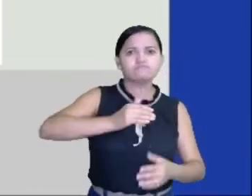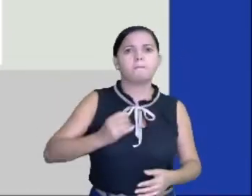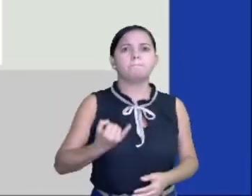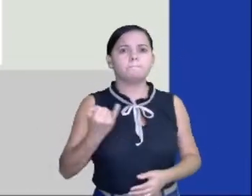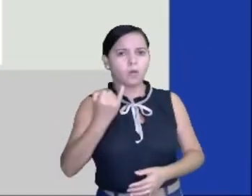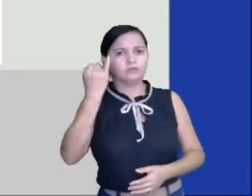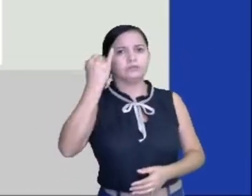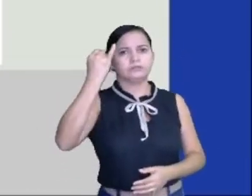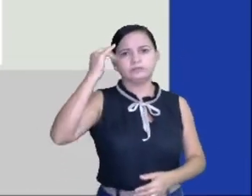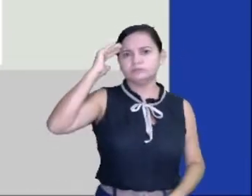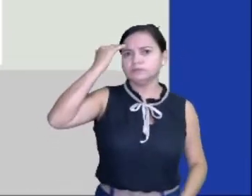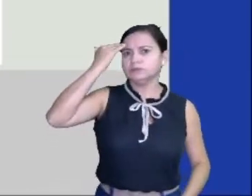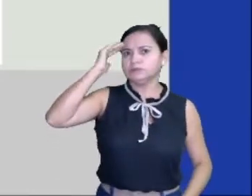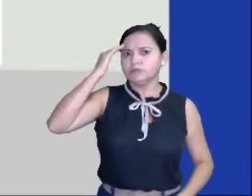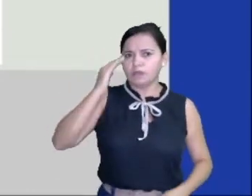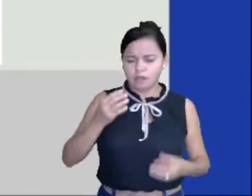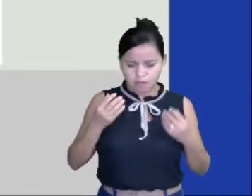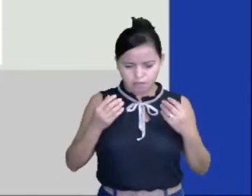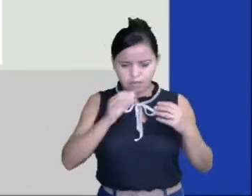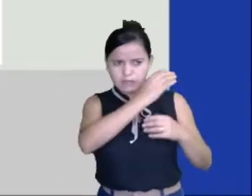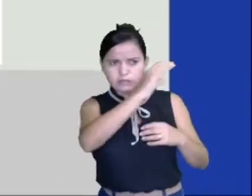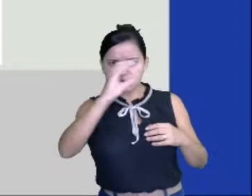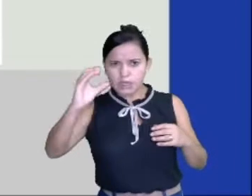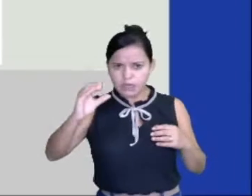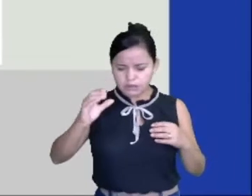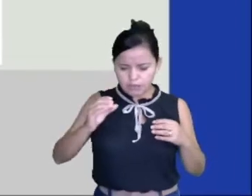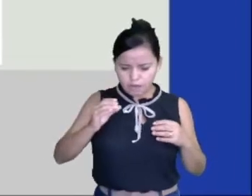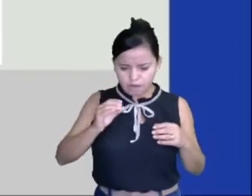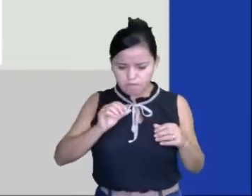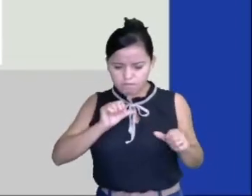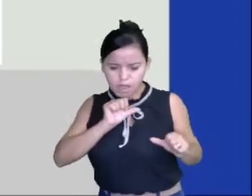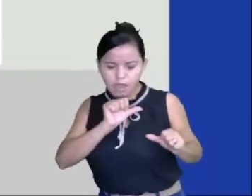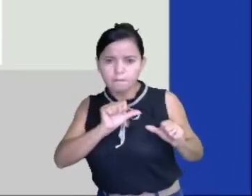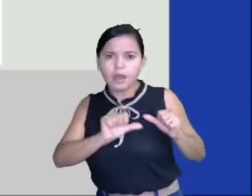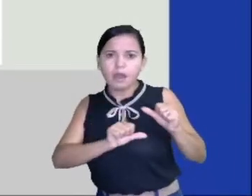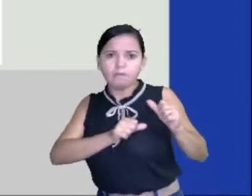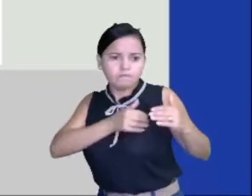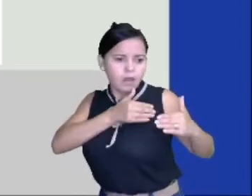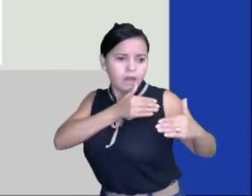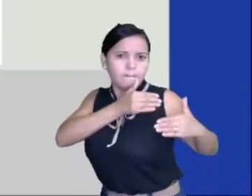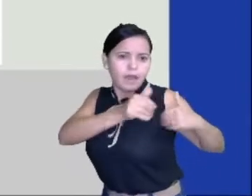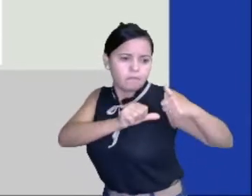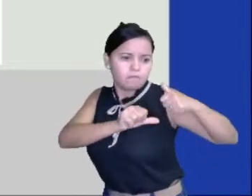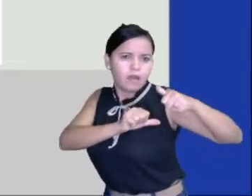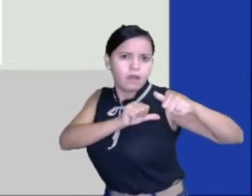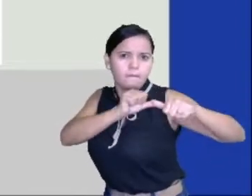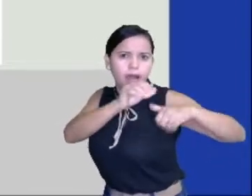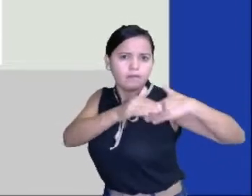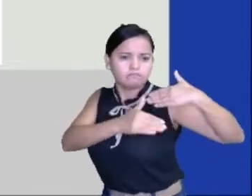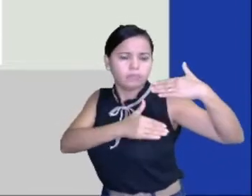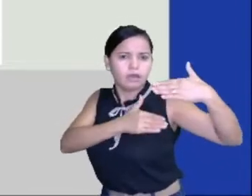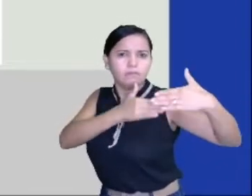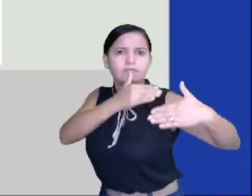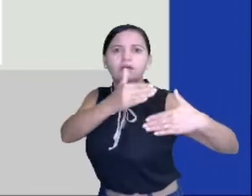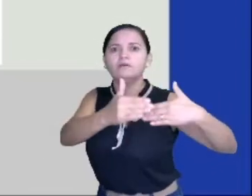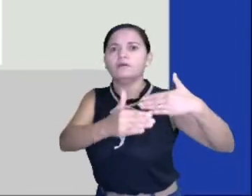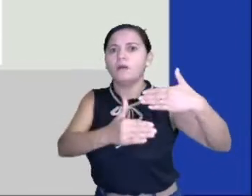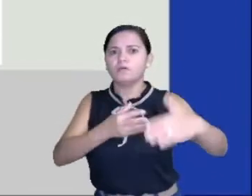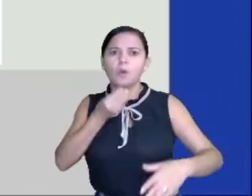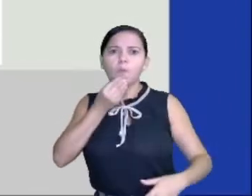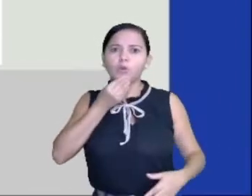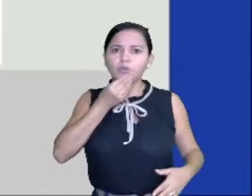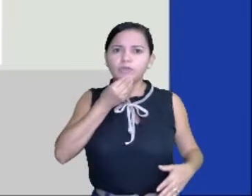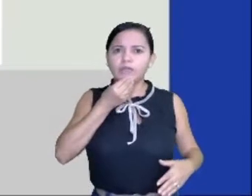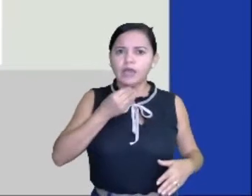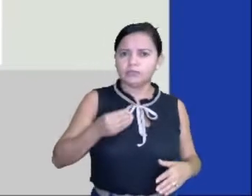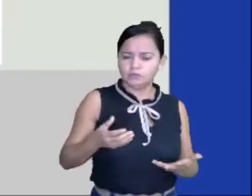possa entender como a ciência é construída. A ciência ela não é algo dogmático. A ciência está o tempo todo tendo a oportunidade, através da própria